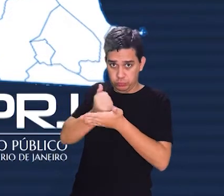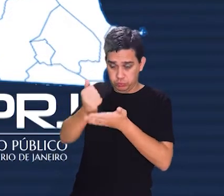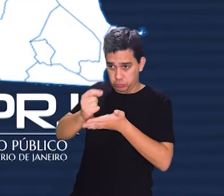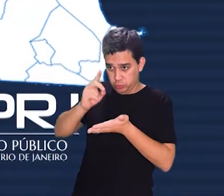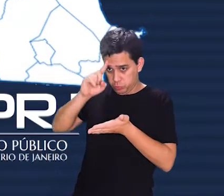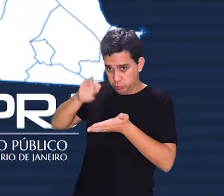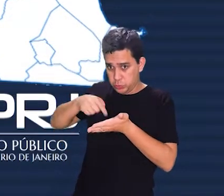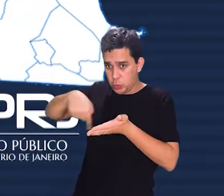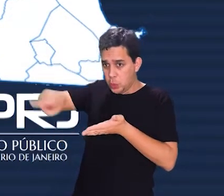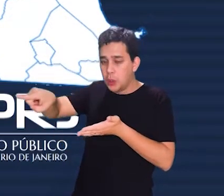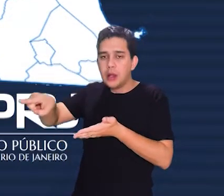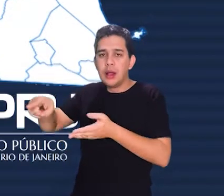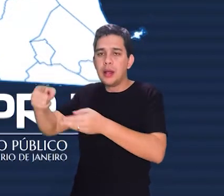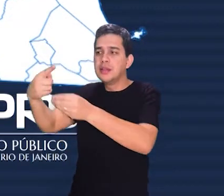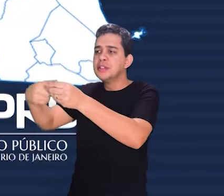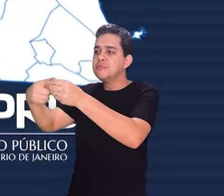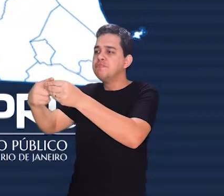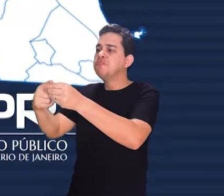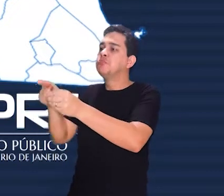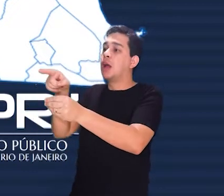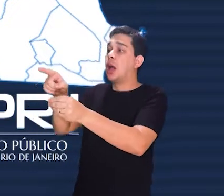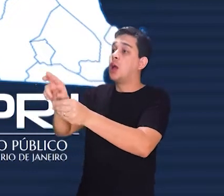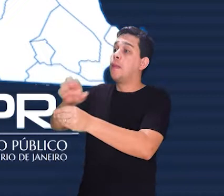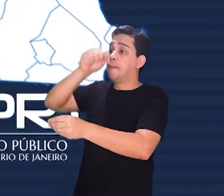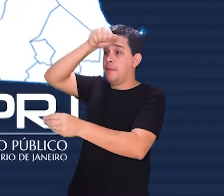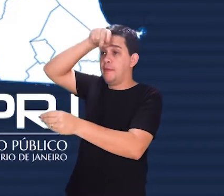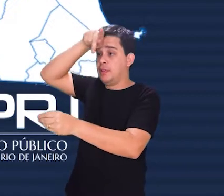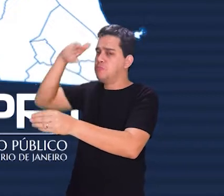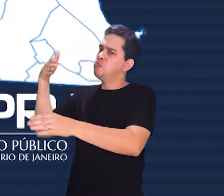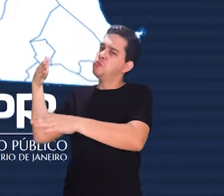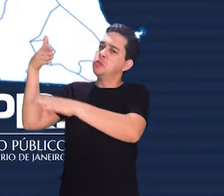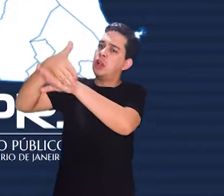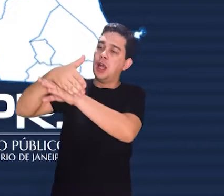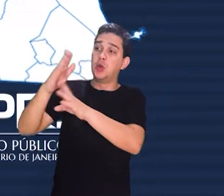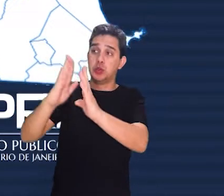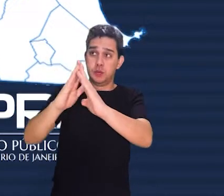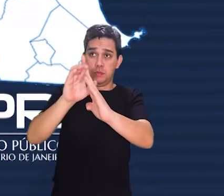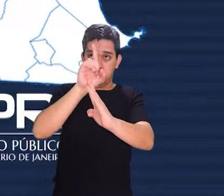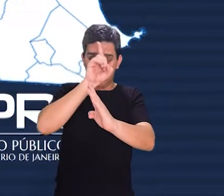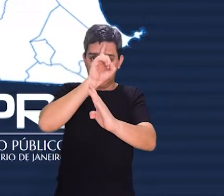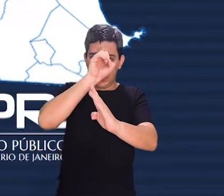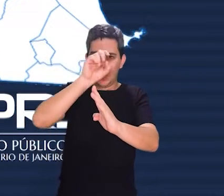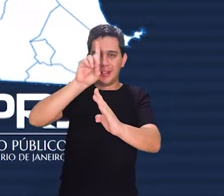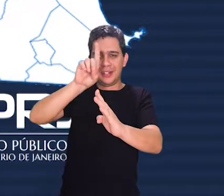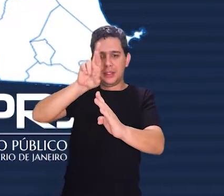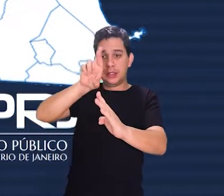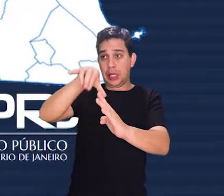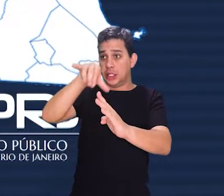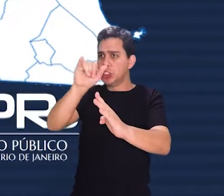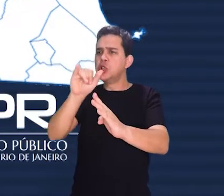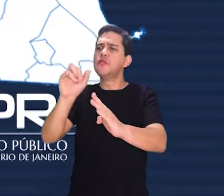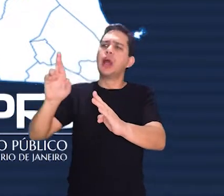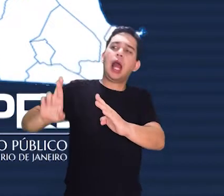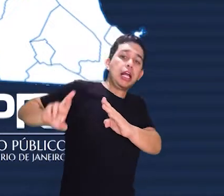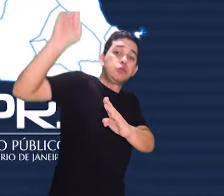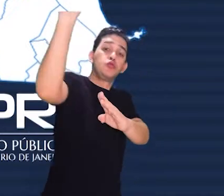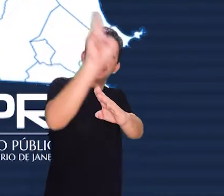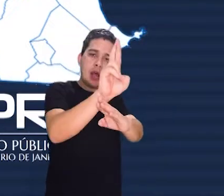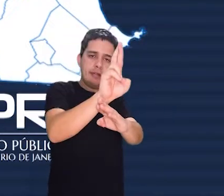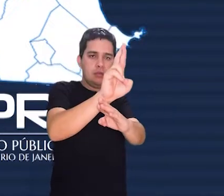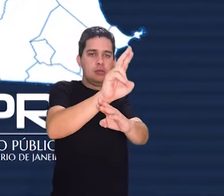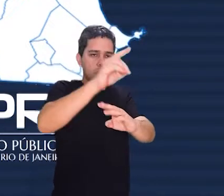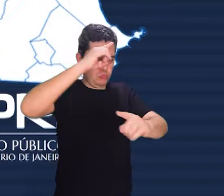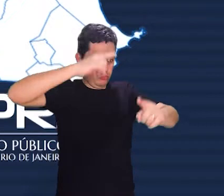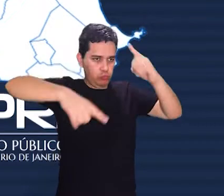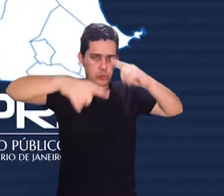1 ano a intervenção no Hospital Regional Darcy Vargas. Decretada em junho de 2021, a intervenção